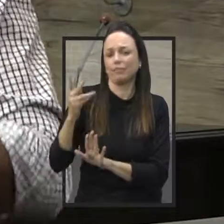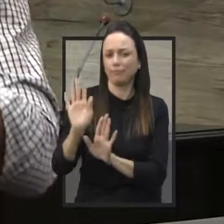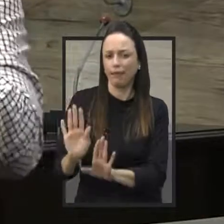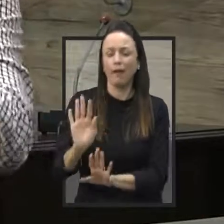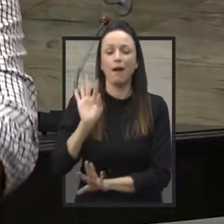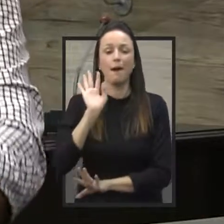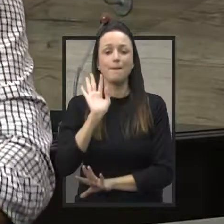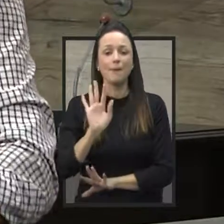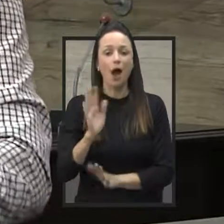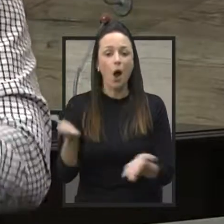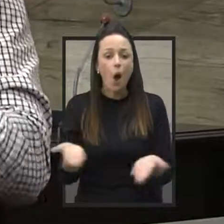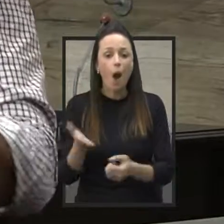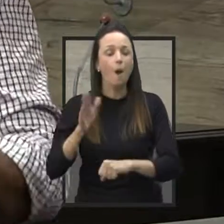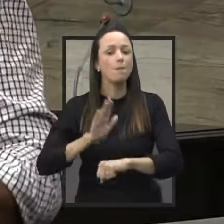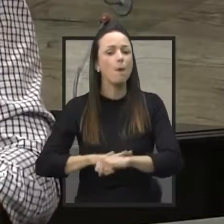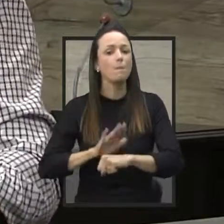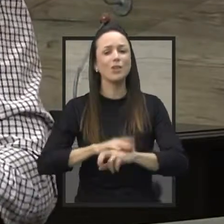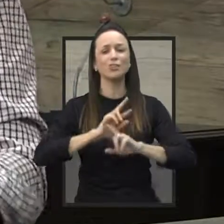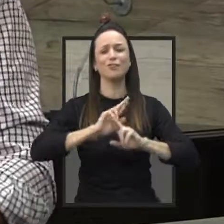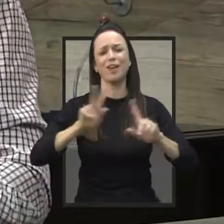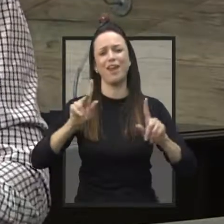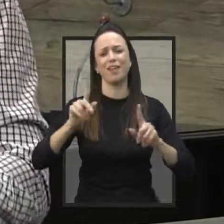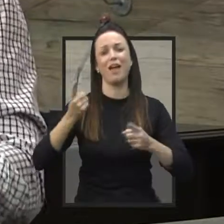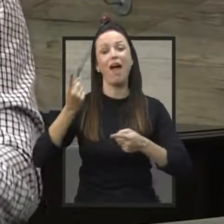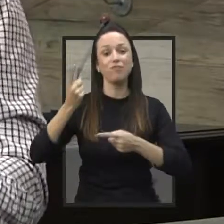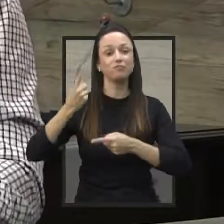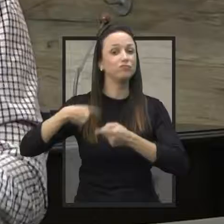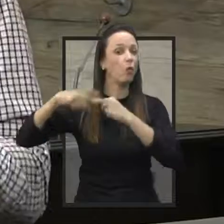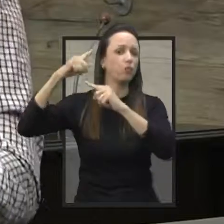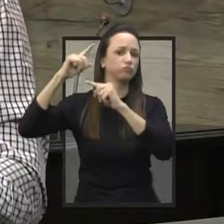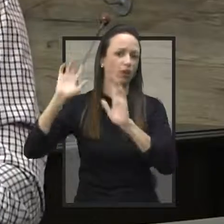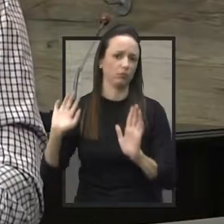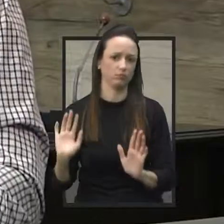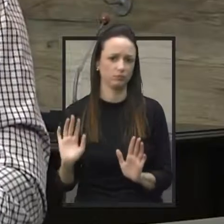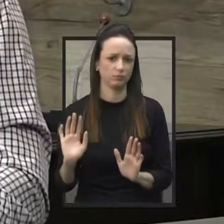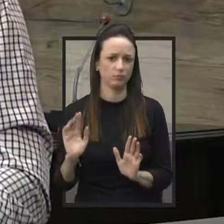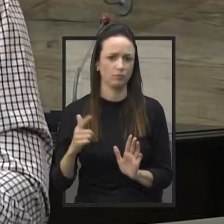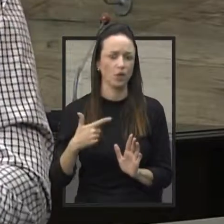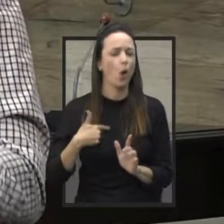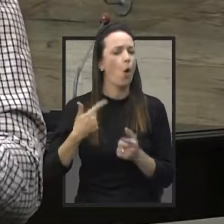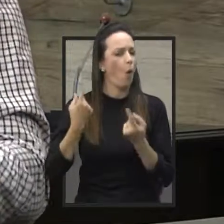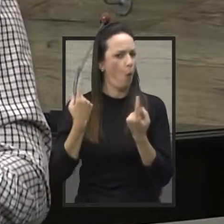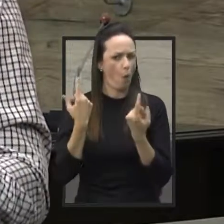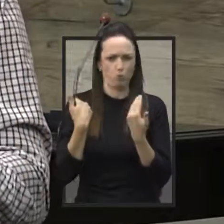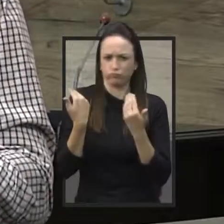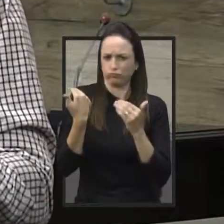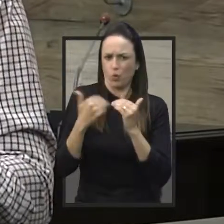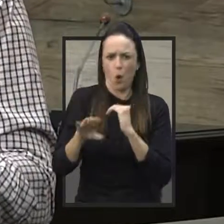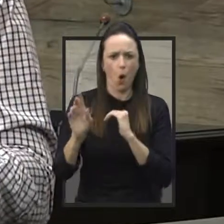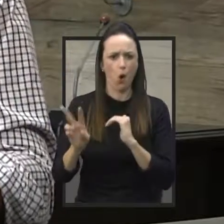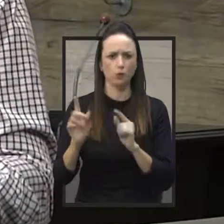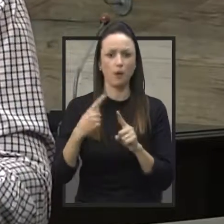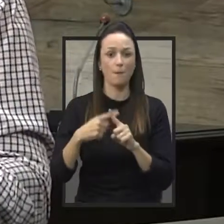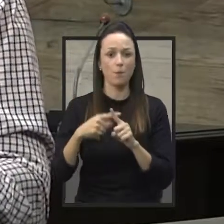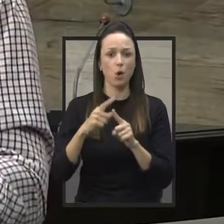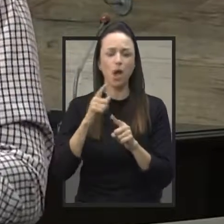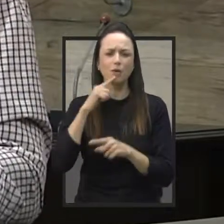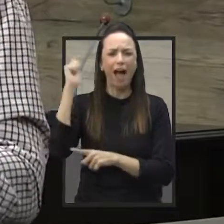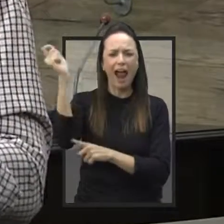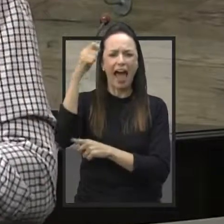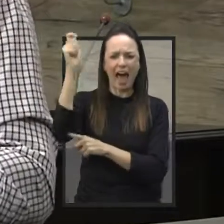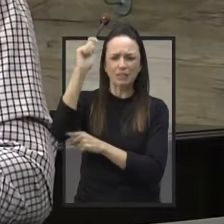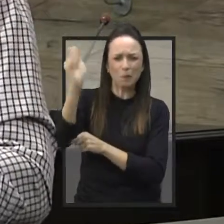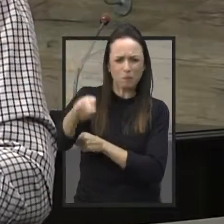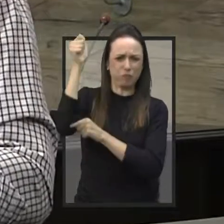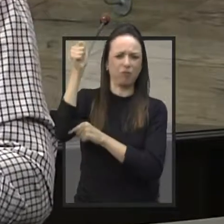momento, numa evolução, é algo diferente. Eu sou contra a montaria, né? A prova de laço a gente percebe que é algo que judia, mas